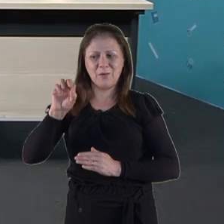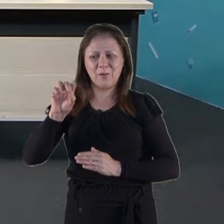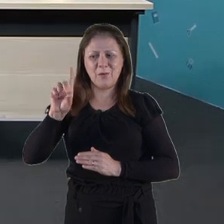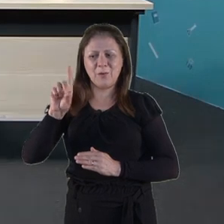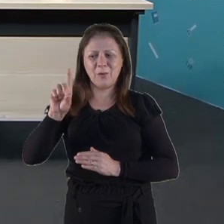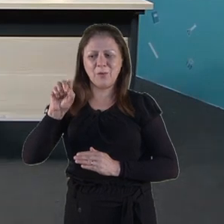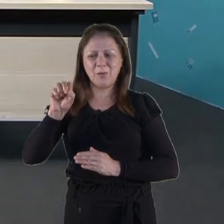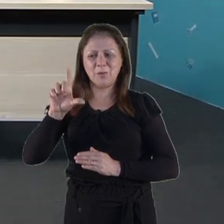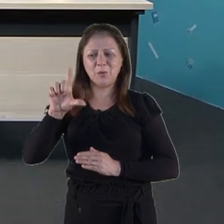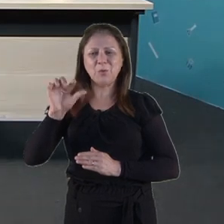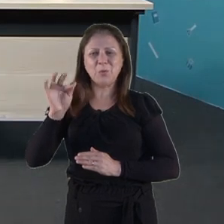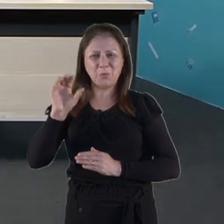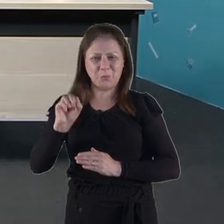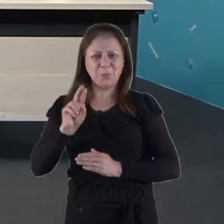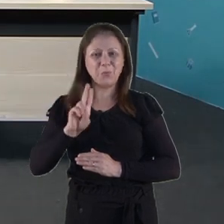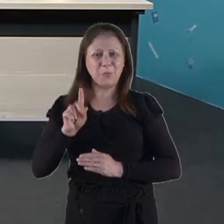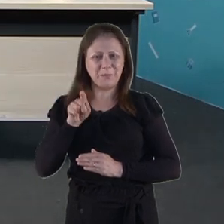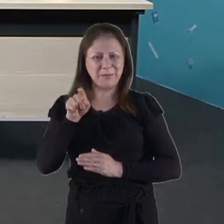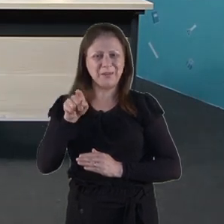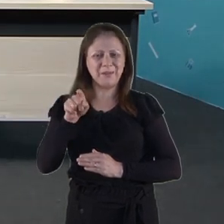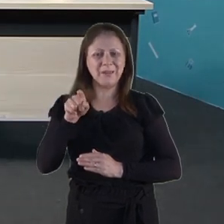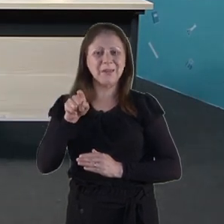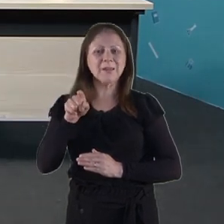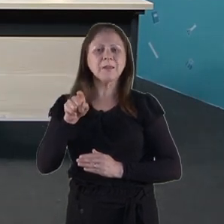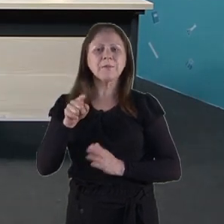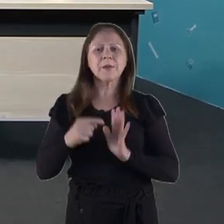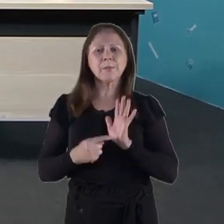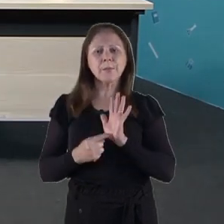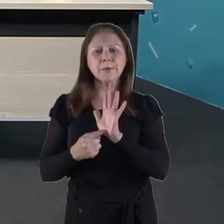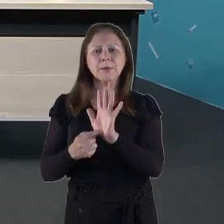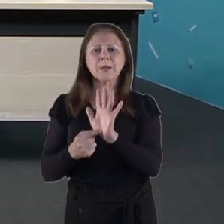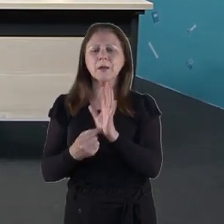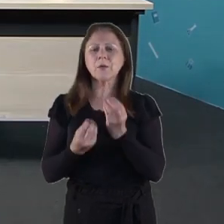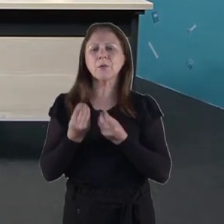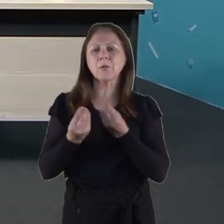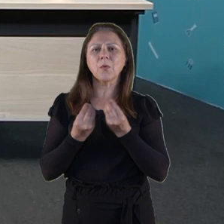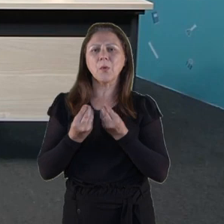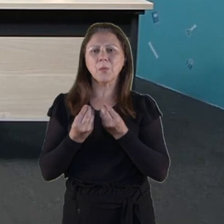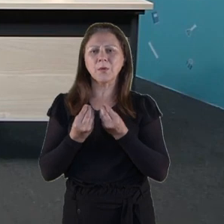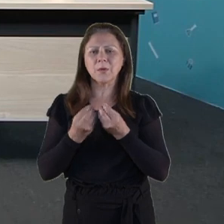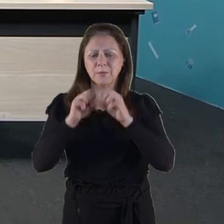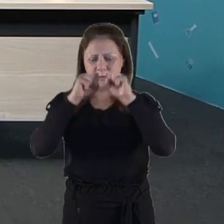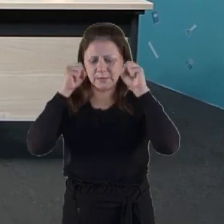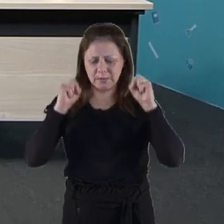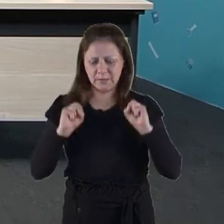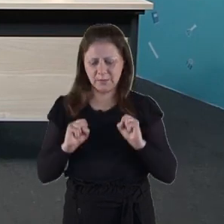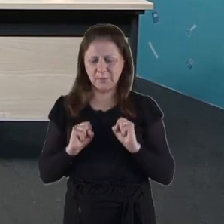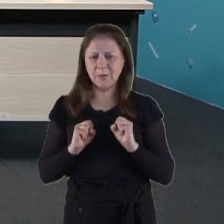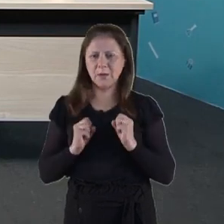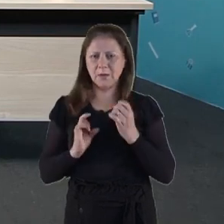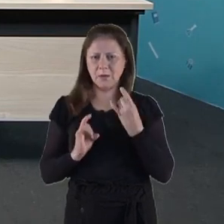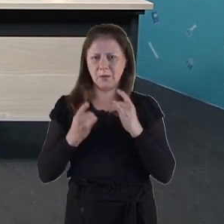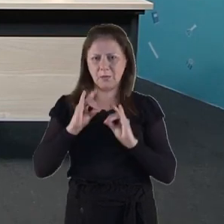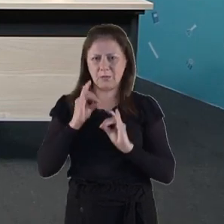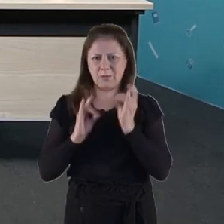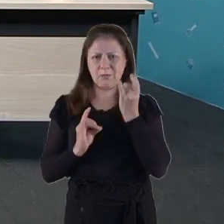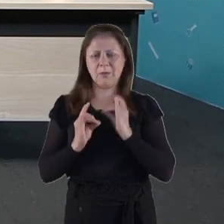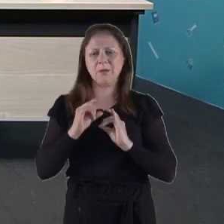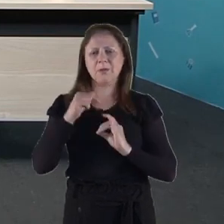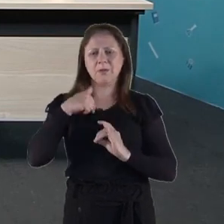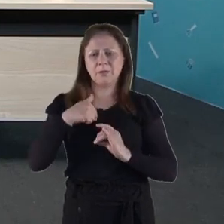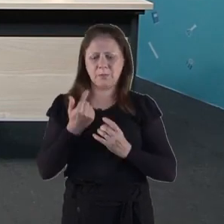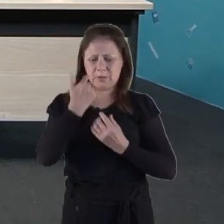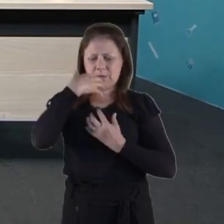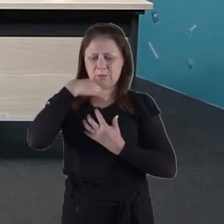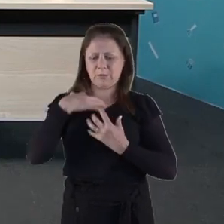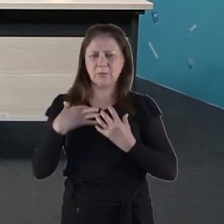Rodolfo, para ficar mais legal. O que vocês acham? Então, Rodolfo vai mostrar pra gente como é que funciona o sistema endócrino. Esse é um corpo humano,